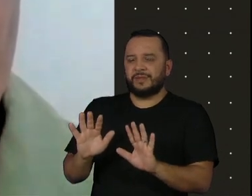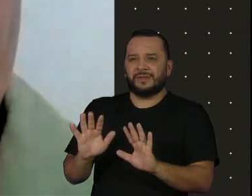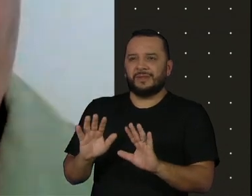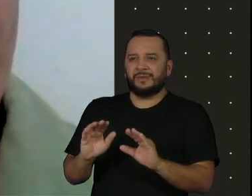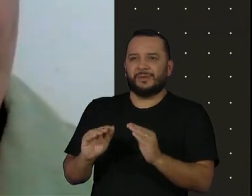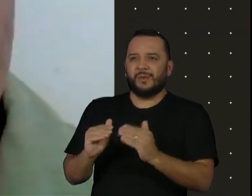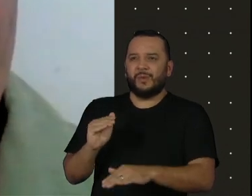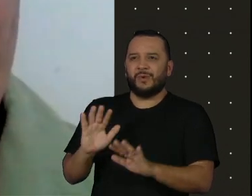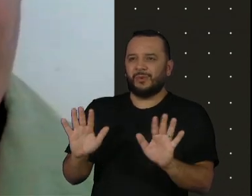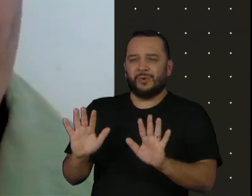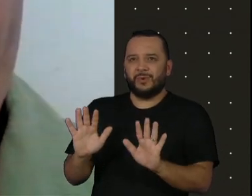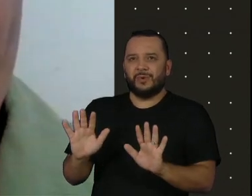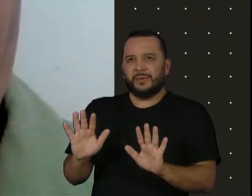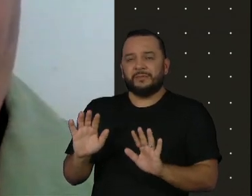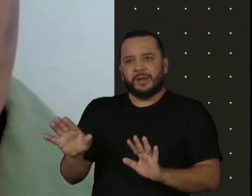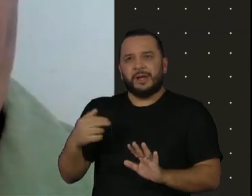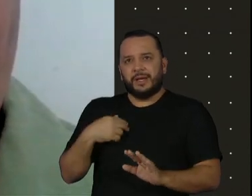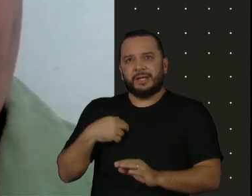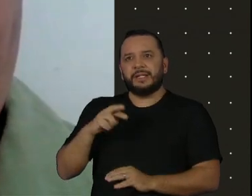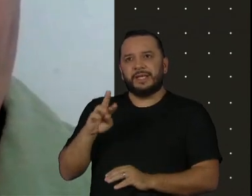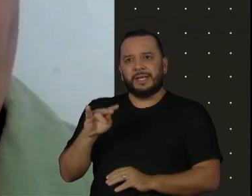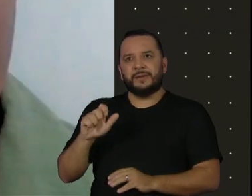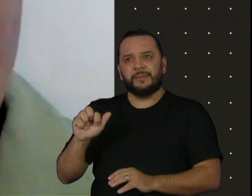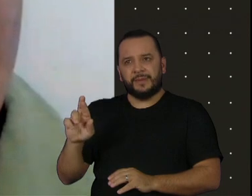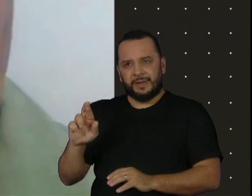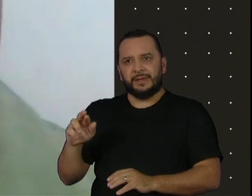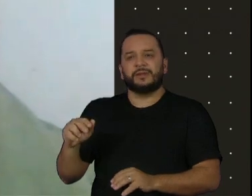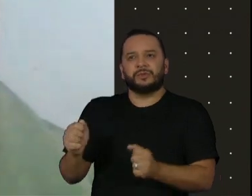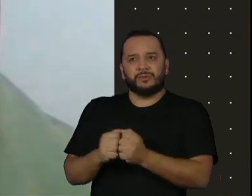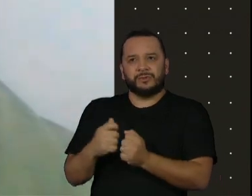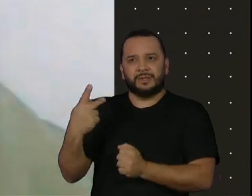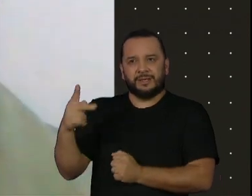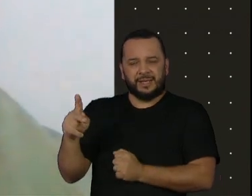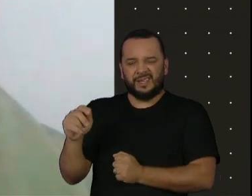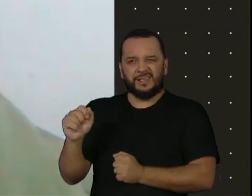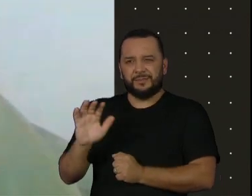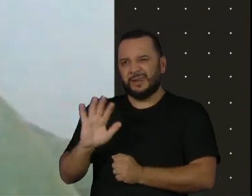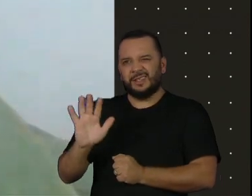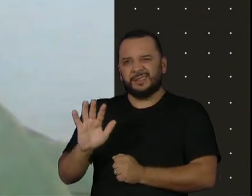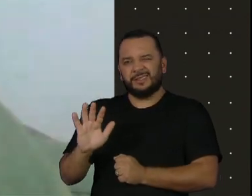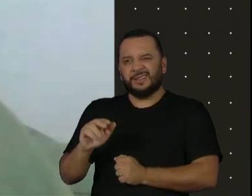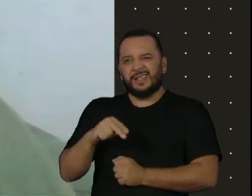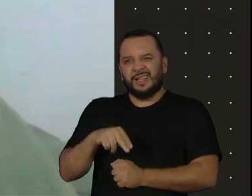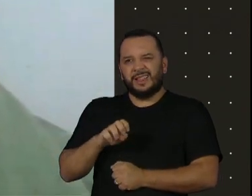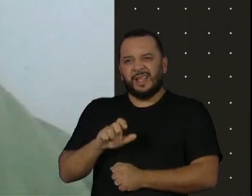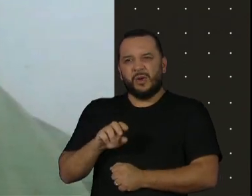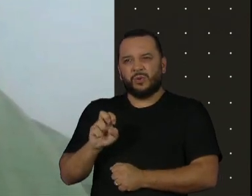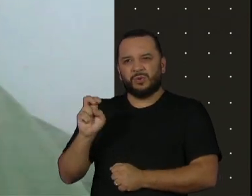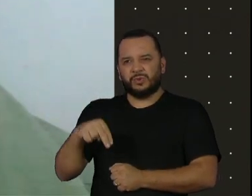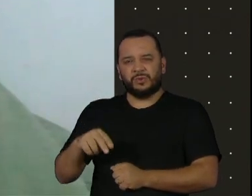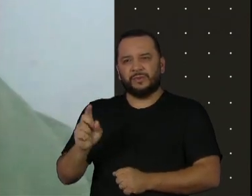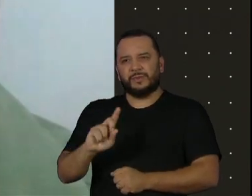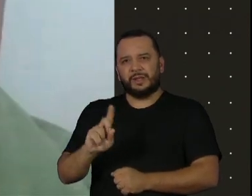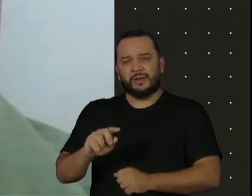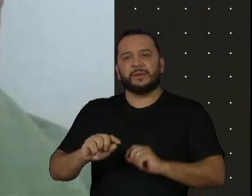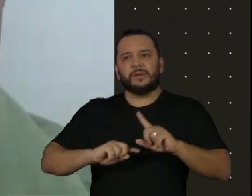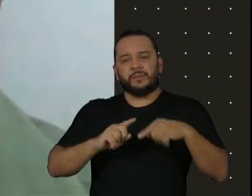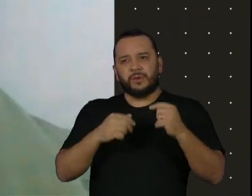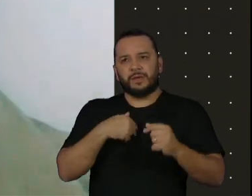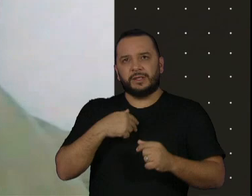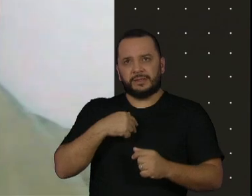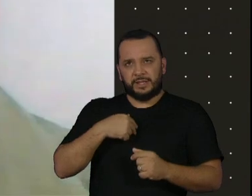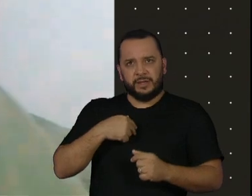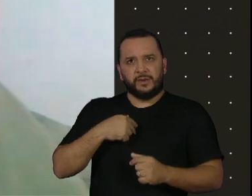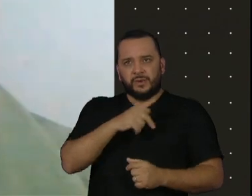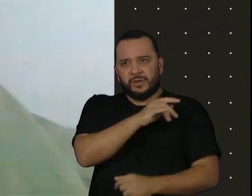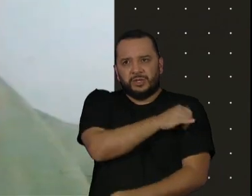filme roteiro do Ripper e dele. Mas, enfim. E aí a gente foi para Angra dos Reis e ele ia inventando. A gente